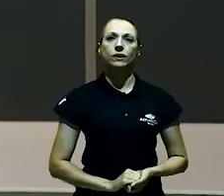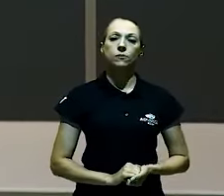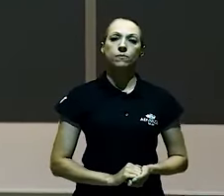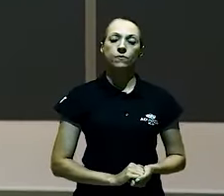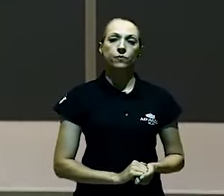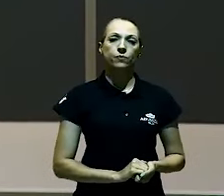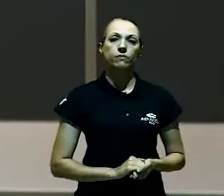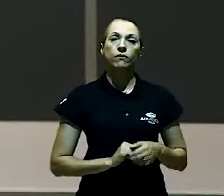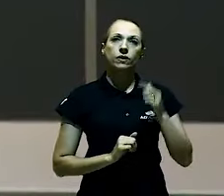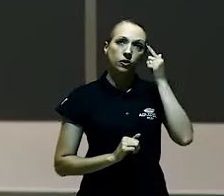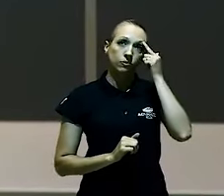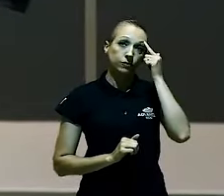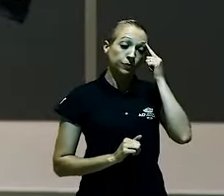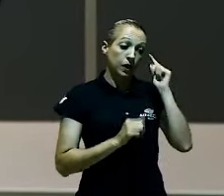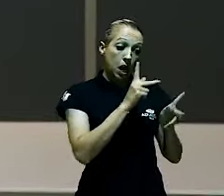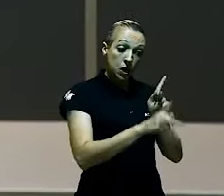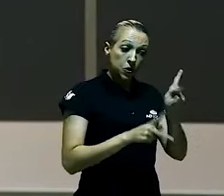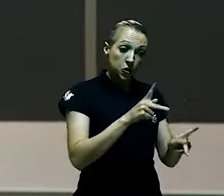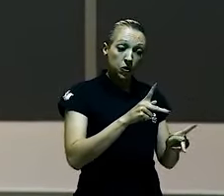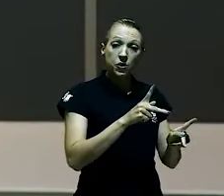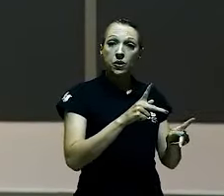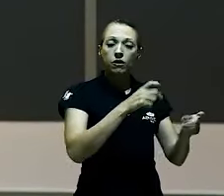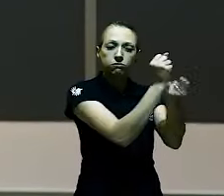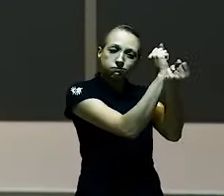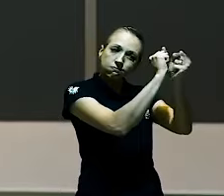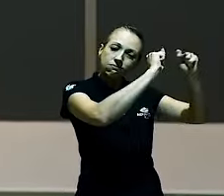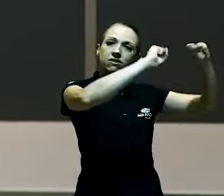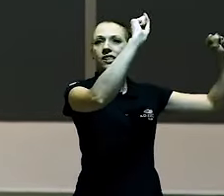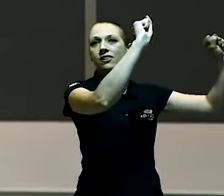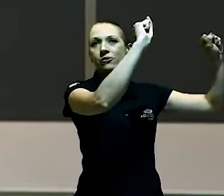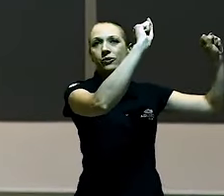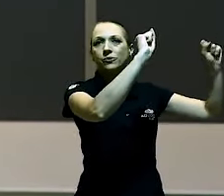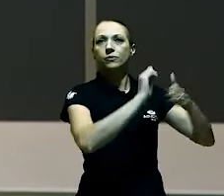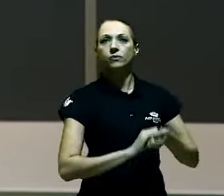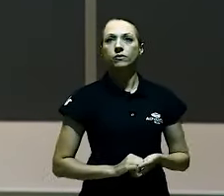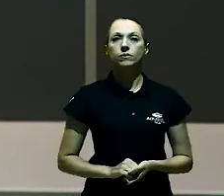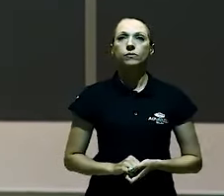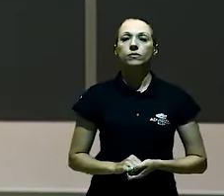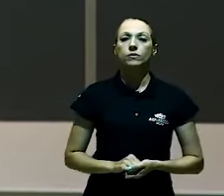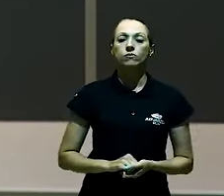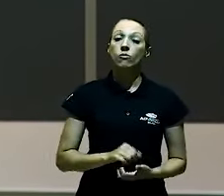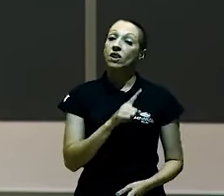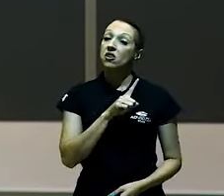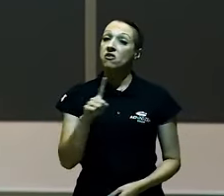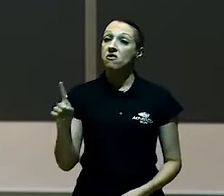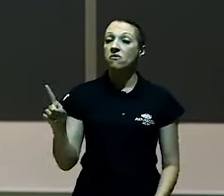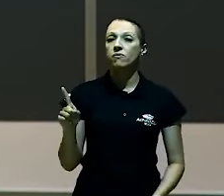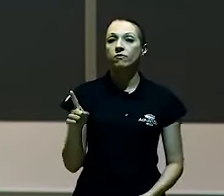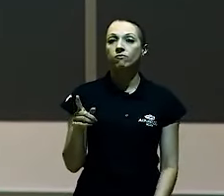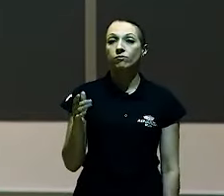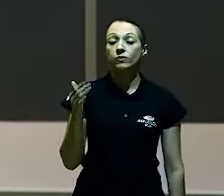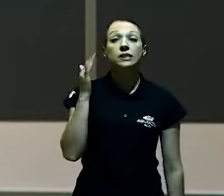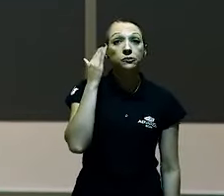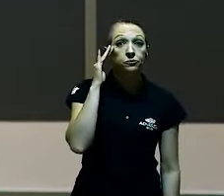da destruição. Não sei se vocês perceberam, mas diferente do que comumente nós escutamos, o chamado de